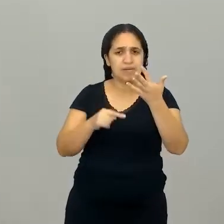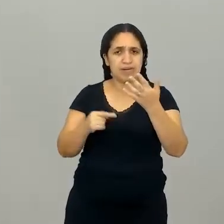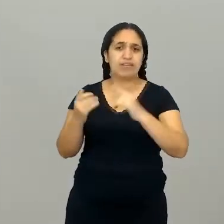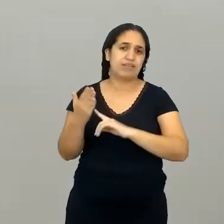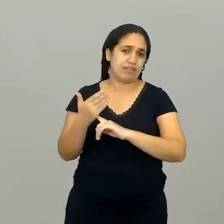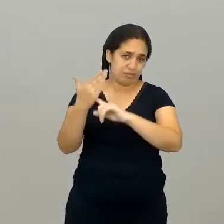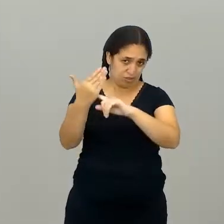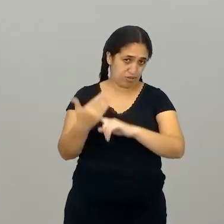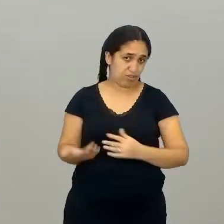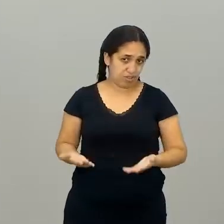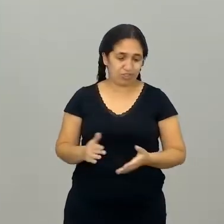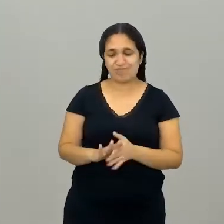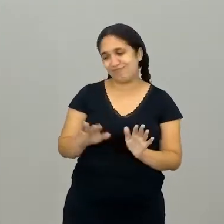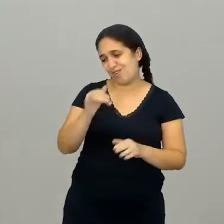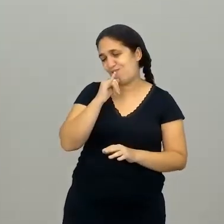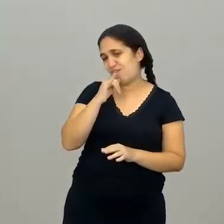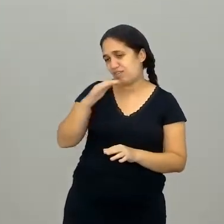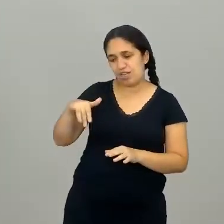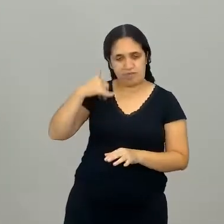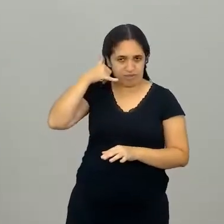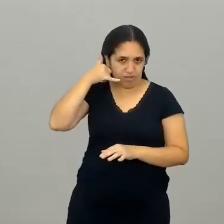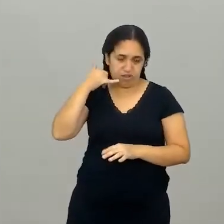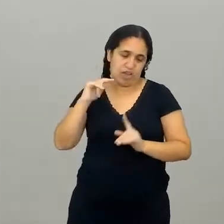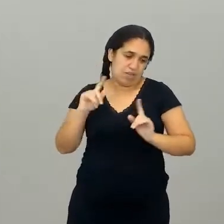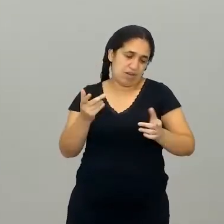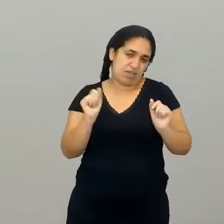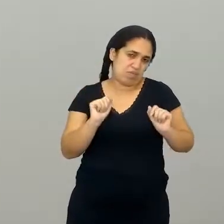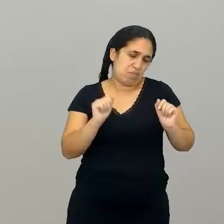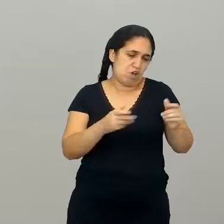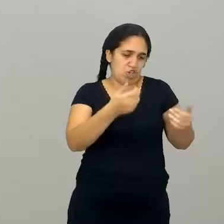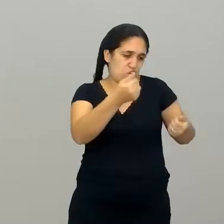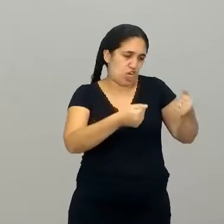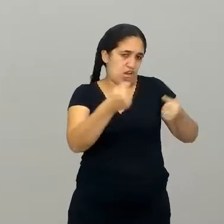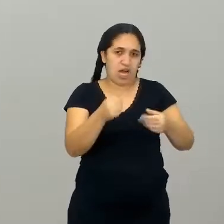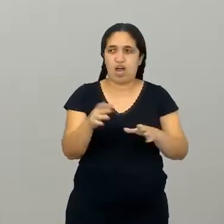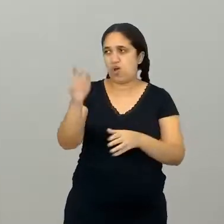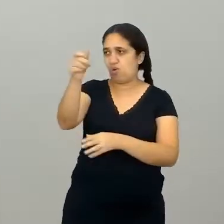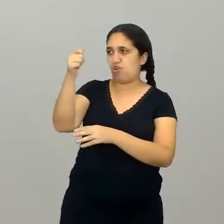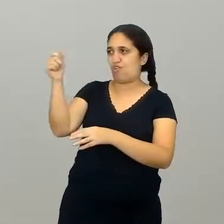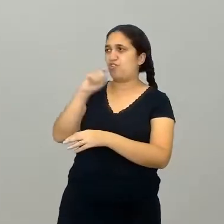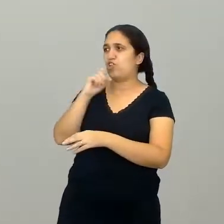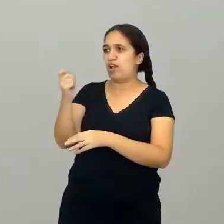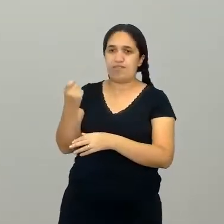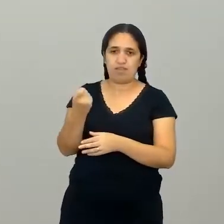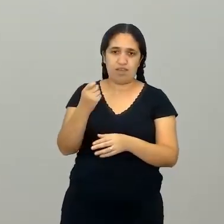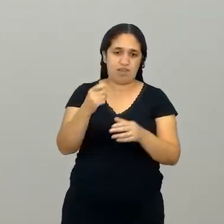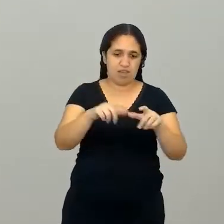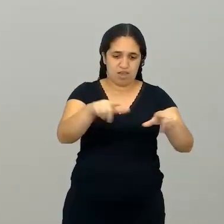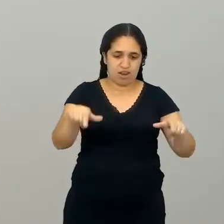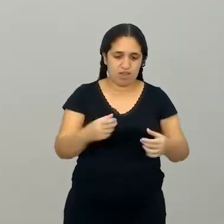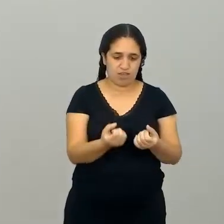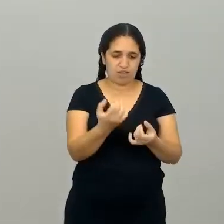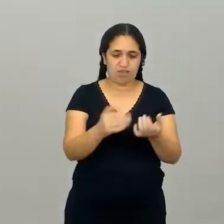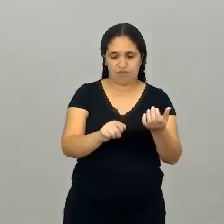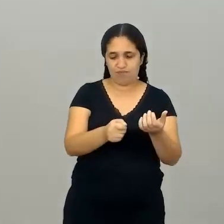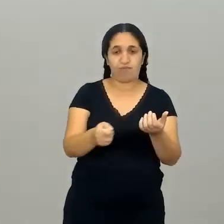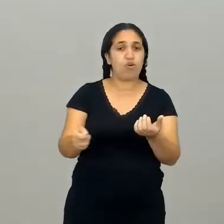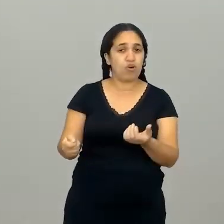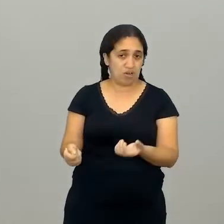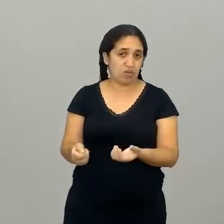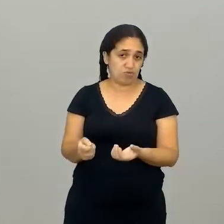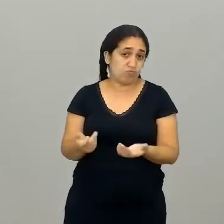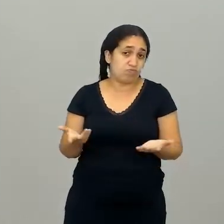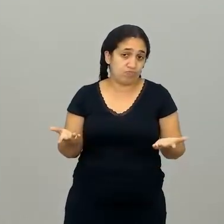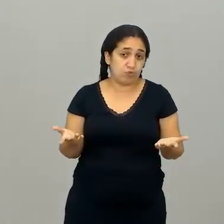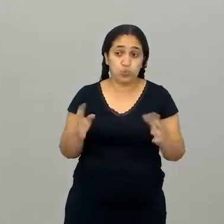Eu peguei o exemplo do celular, mas vale para o carro, vale para a geladeira, vale para o fogão, vale inclusive, a gente vai falar daqui a pouco na aula, que tudo